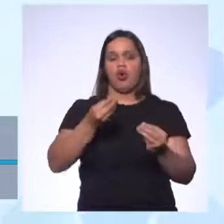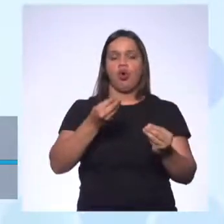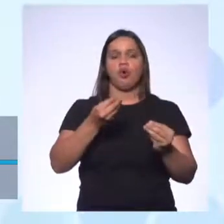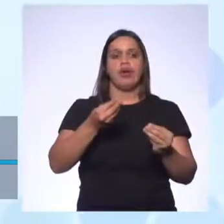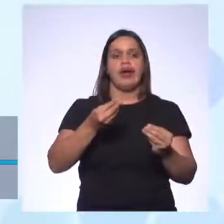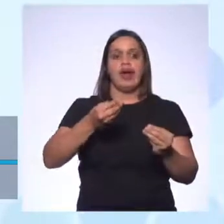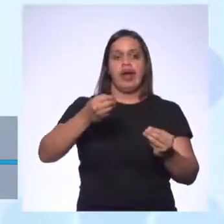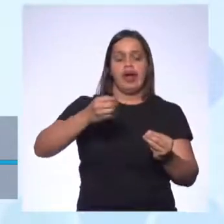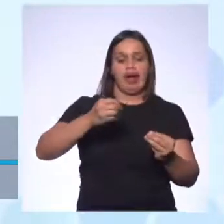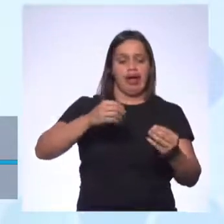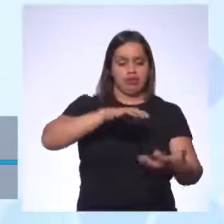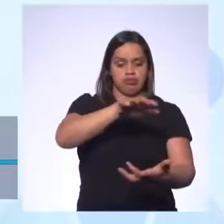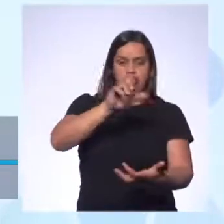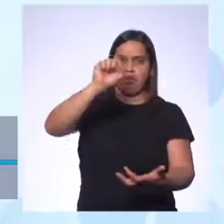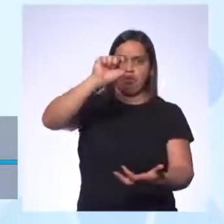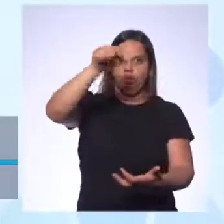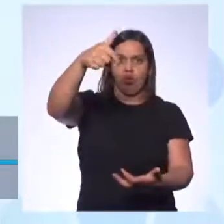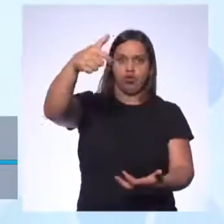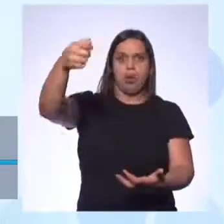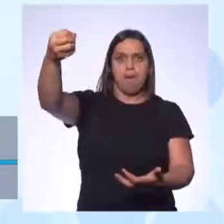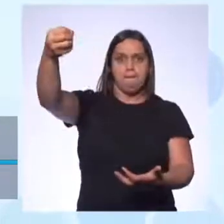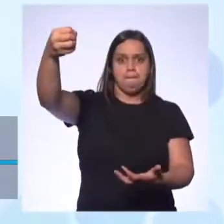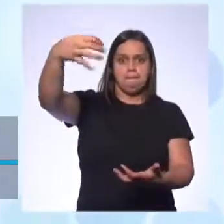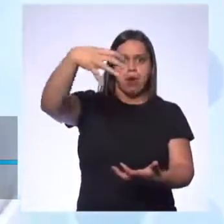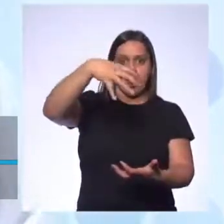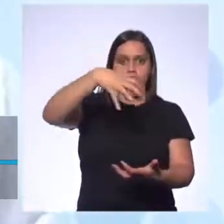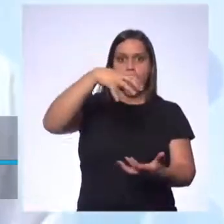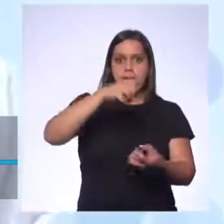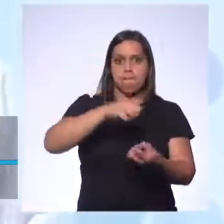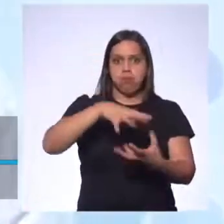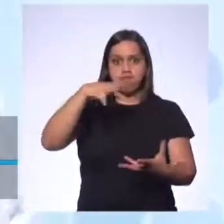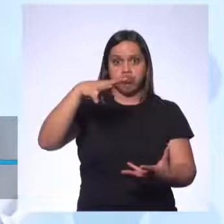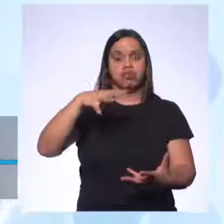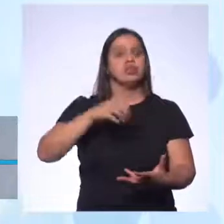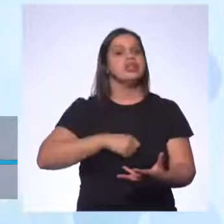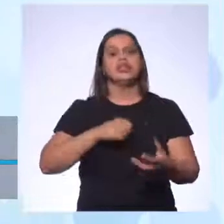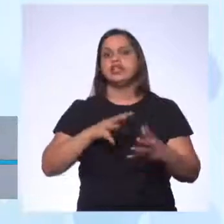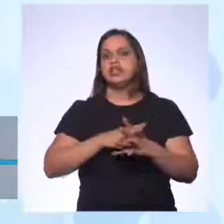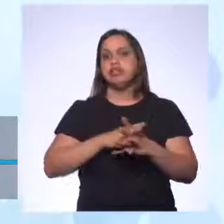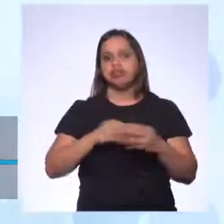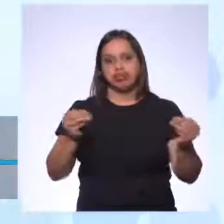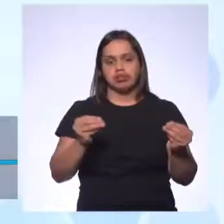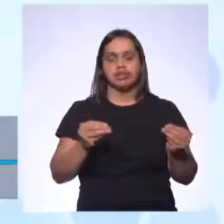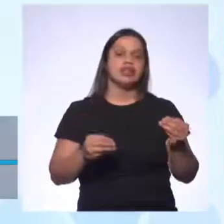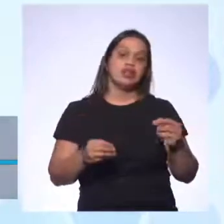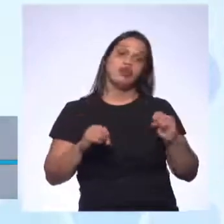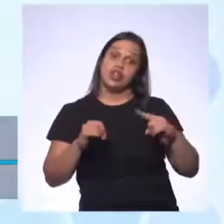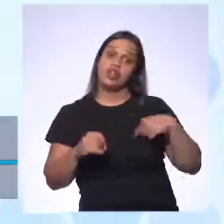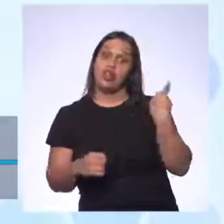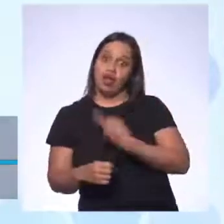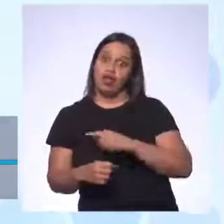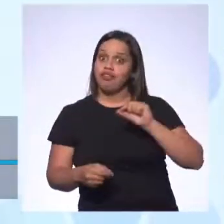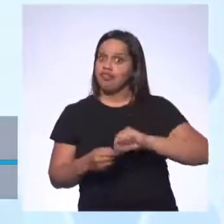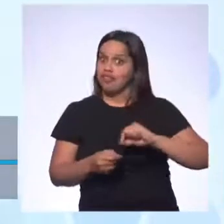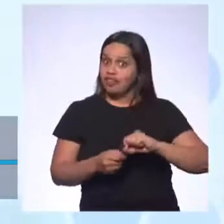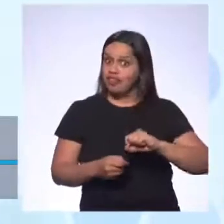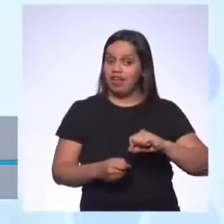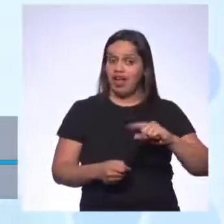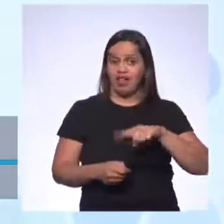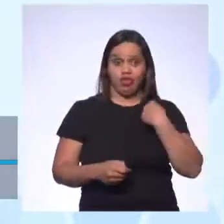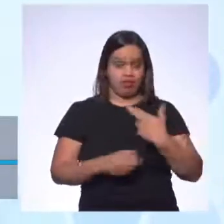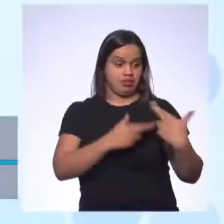corpo exterior à Terra. Então, tá? Se a gente fizer a nossa parte, acho que a gente vive um pouquinho mais, né? Essa é a